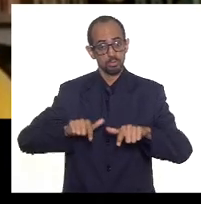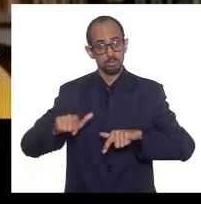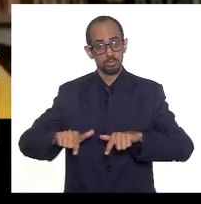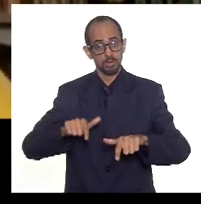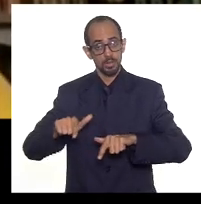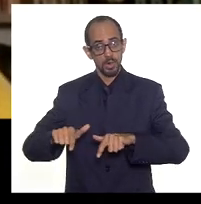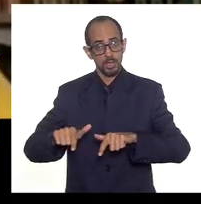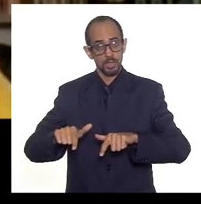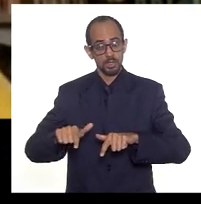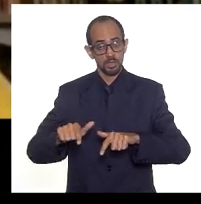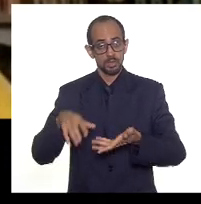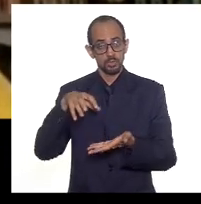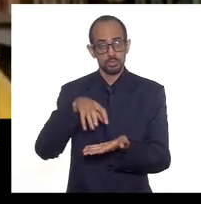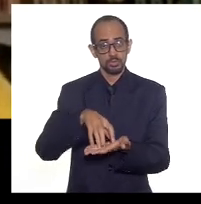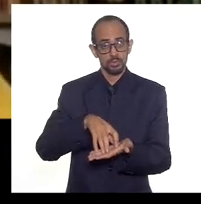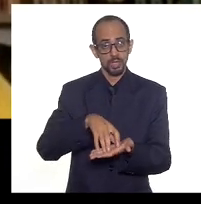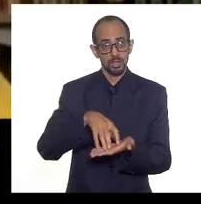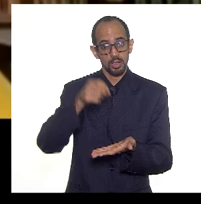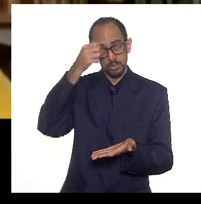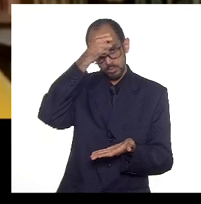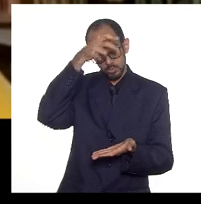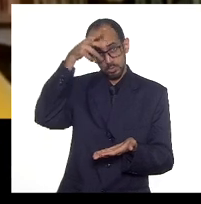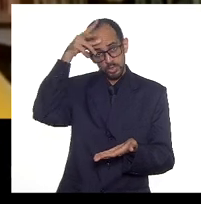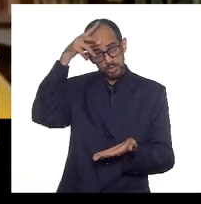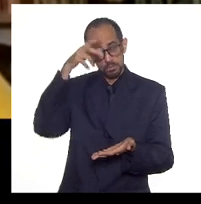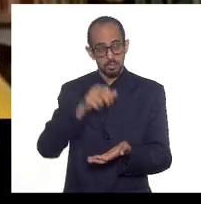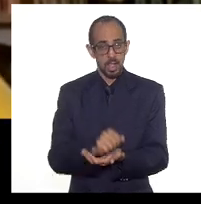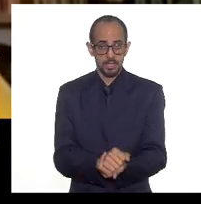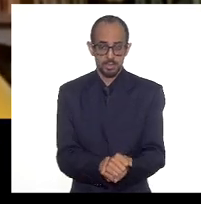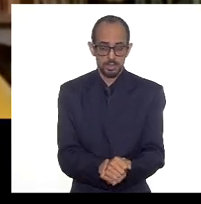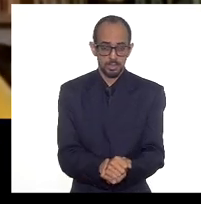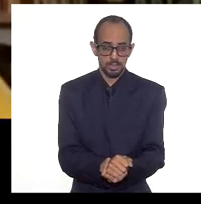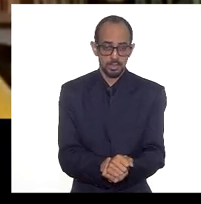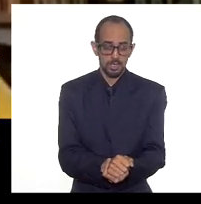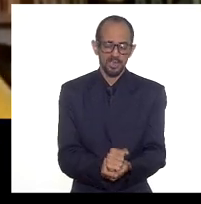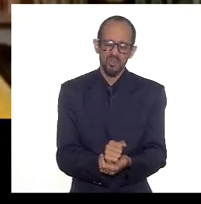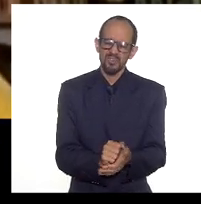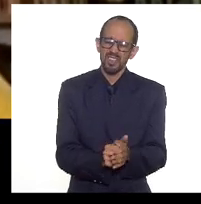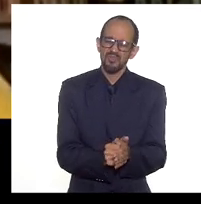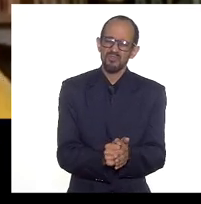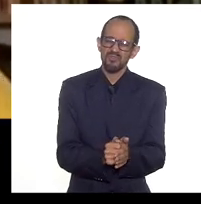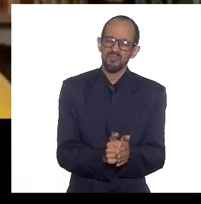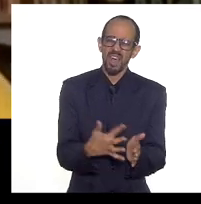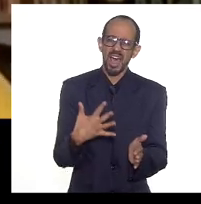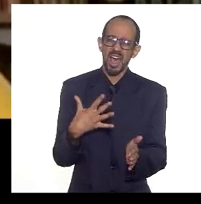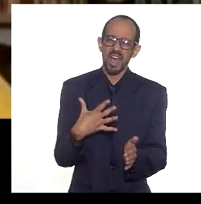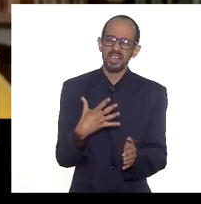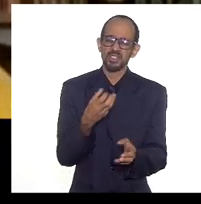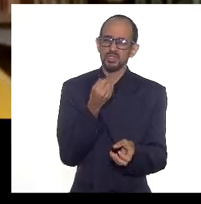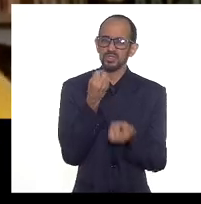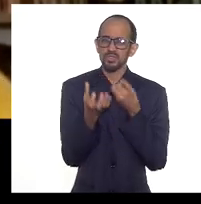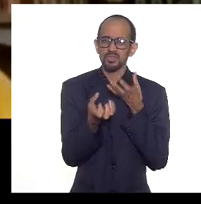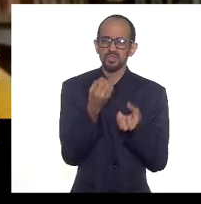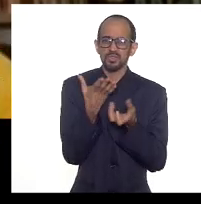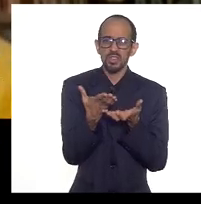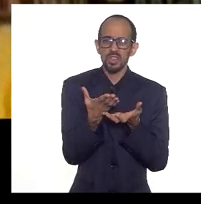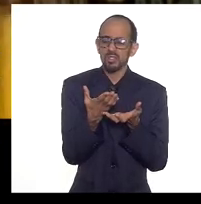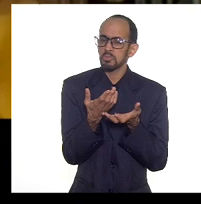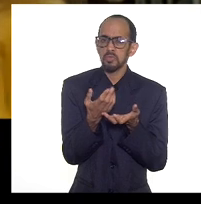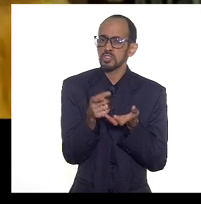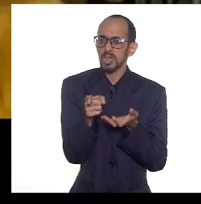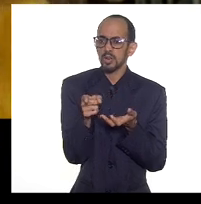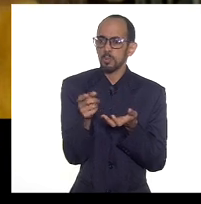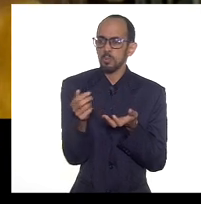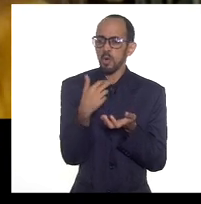nas repartições municipais. Então, também muitos relatos de que você não poderia ir